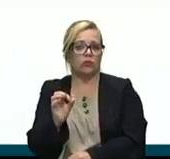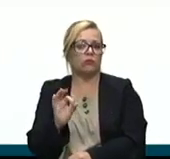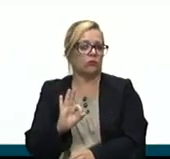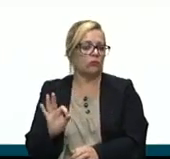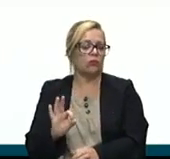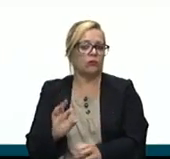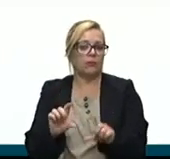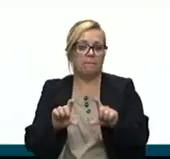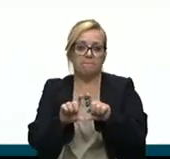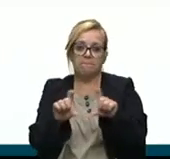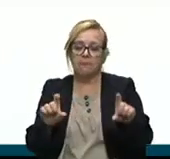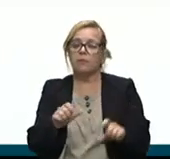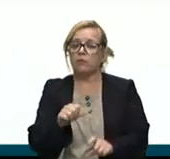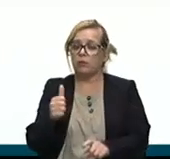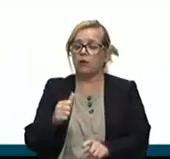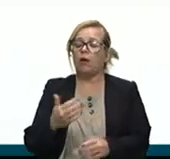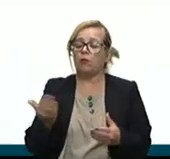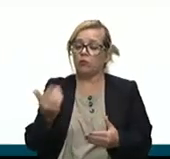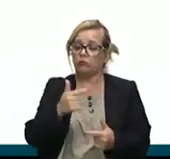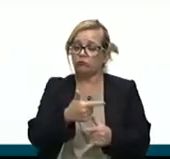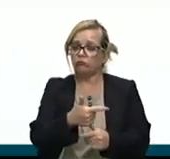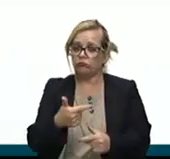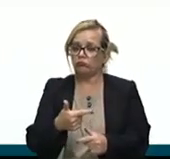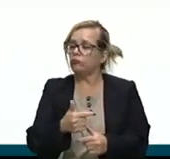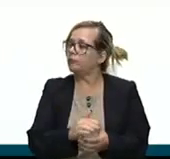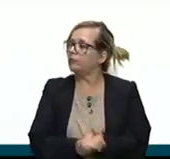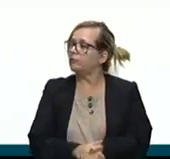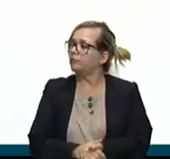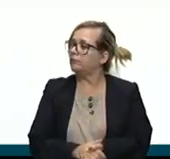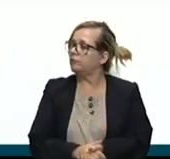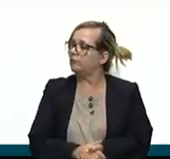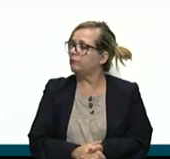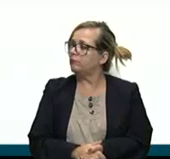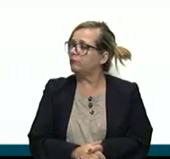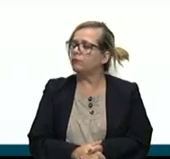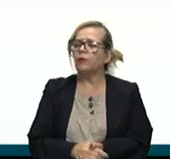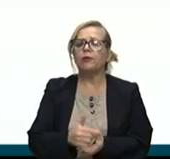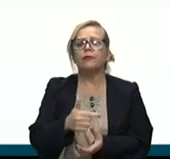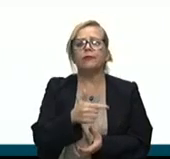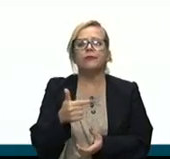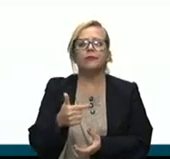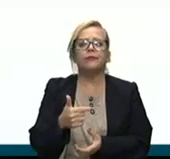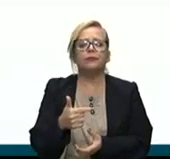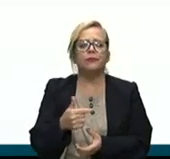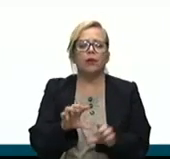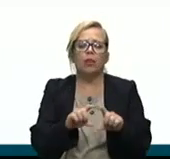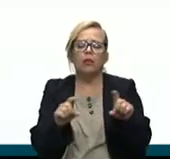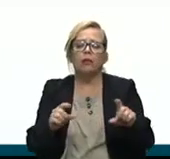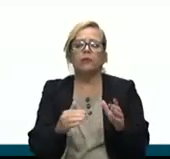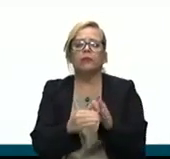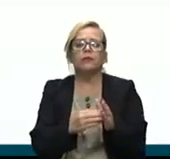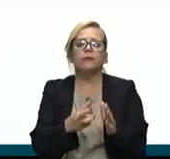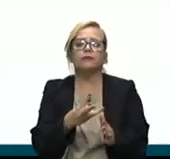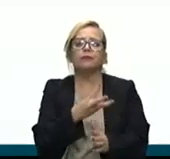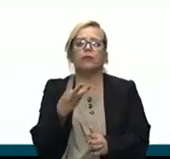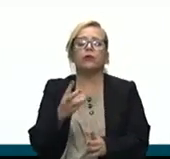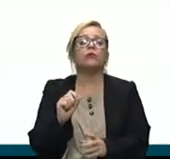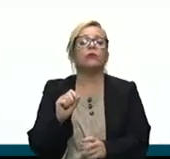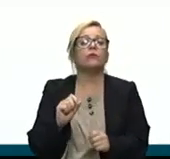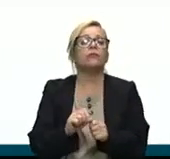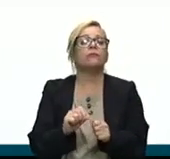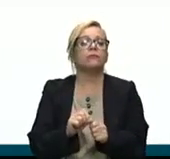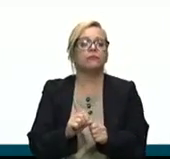da primeira linha para a segunda. E da segunda linha para a terceira, o que